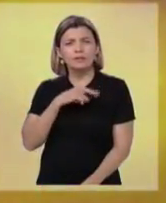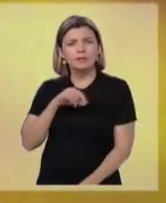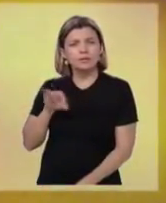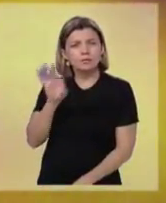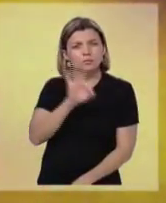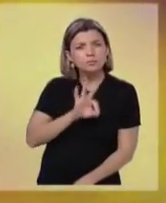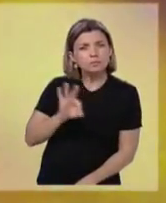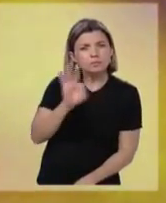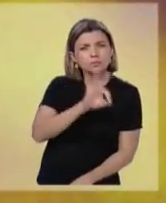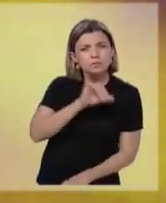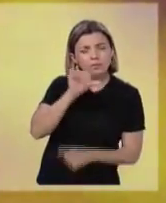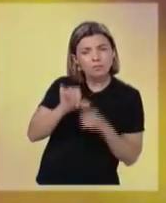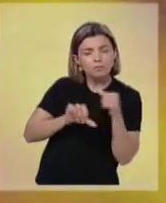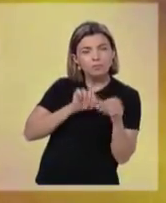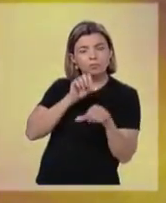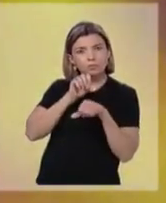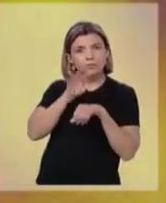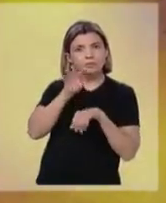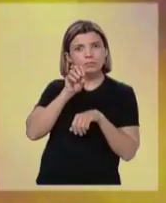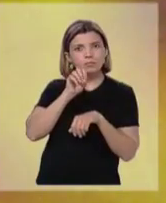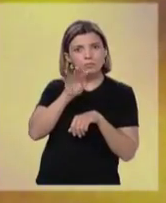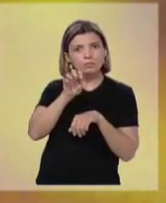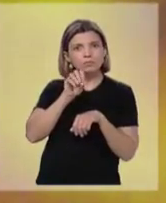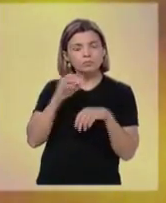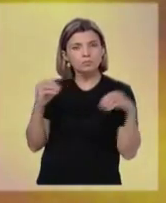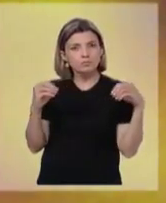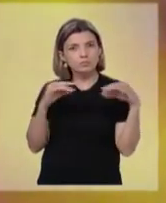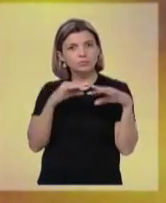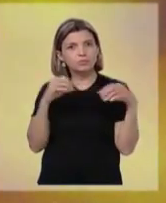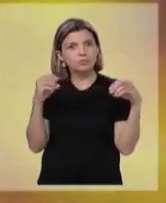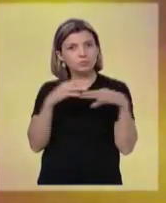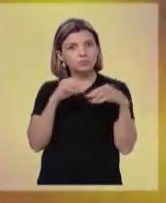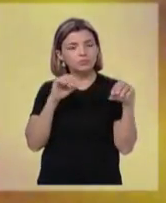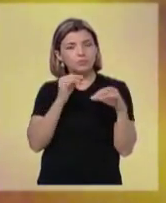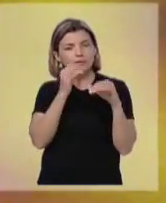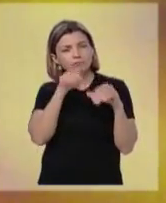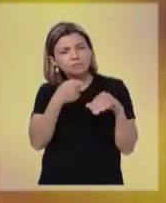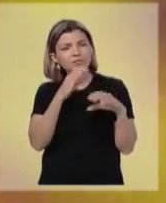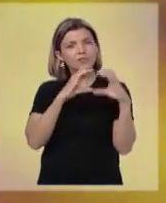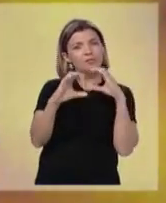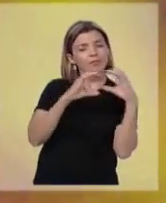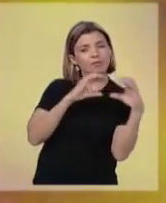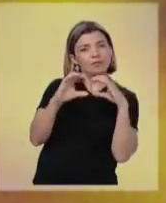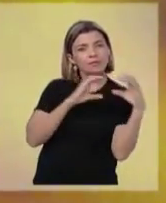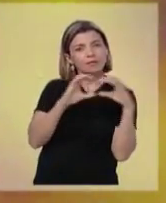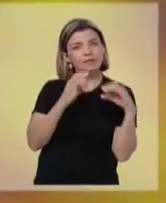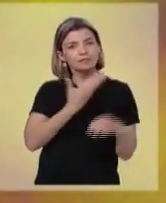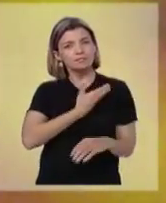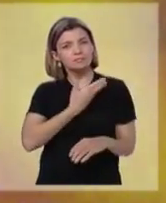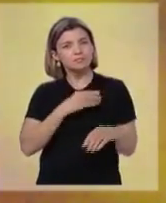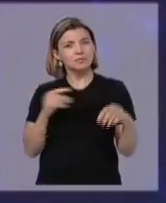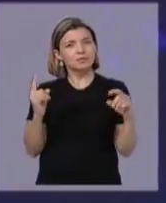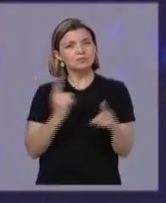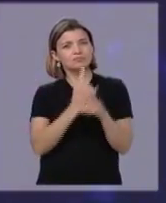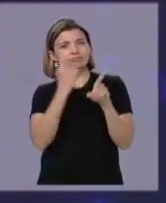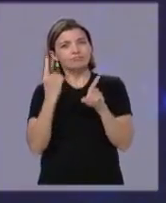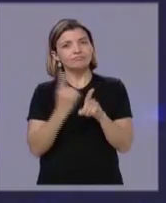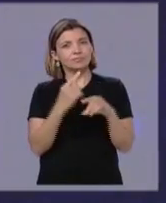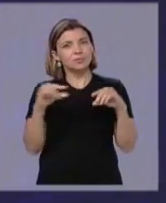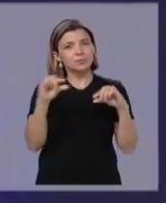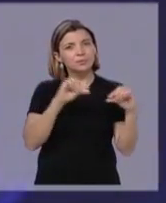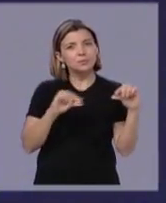Os vagalumes transformam energia química em energia luminosa, que usam para se comunicar.